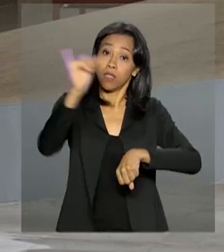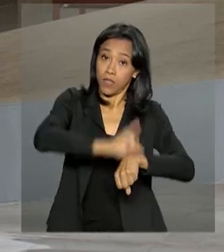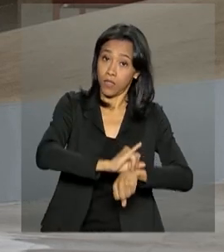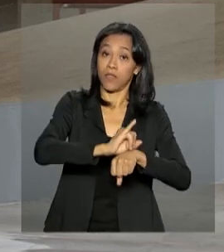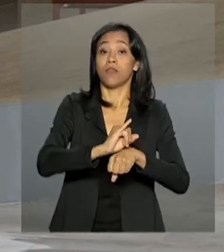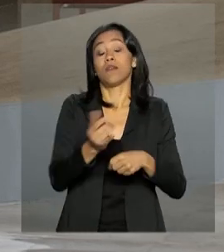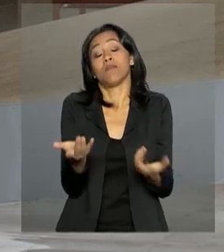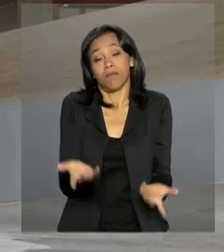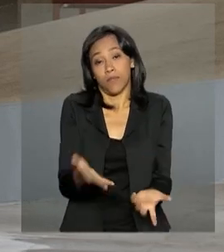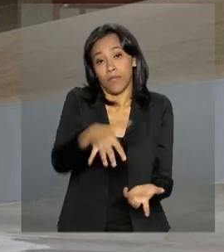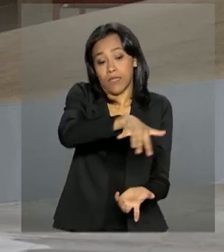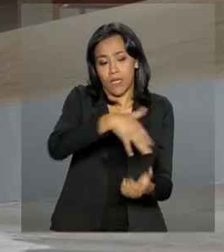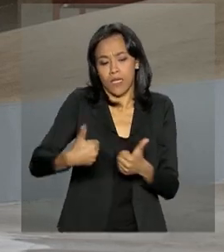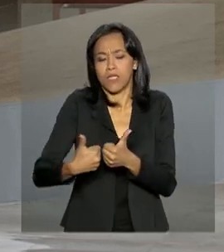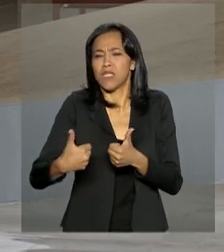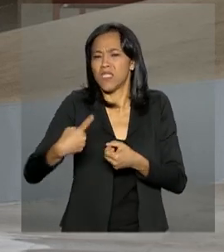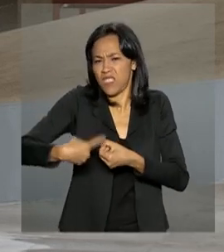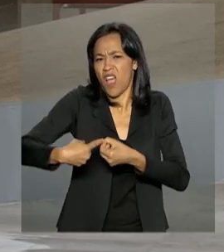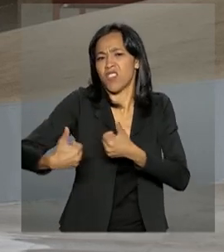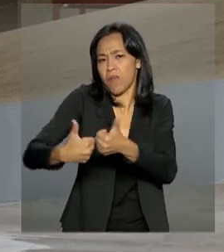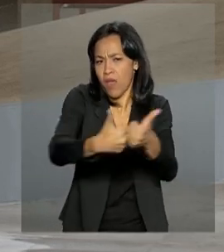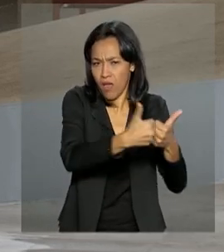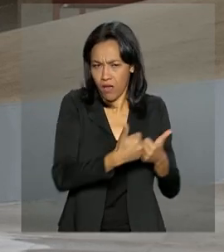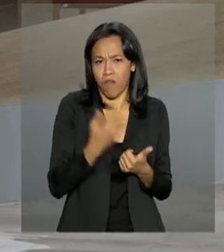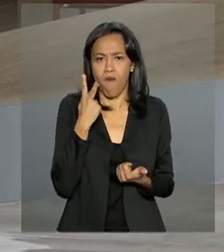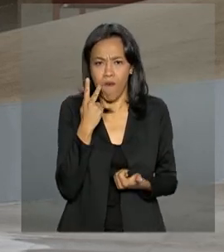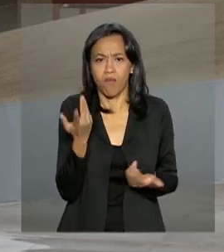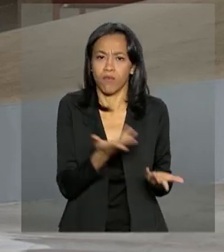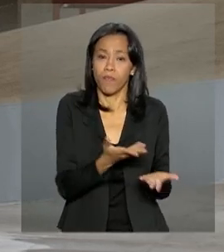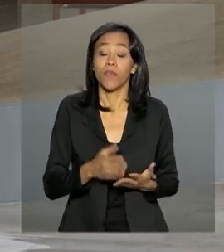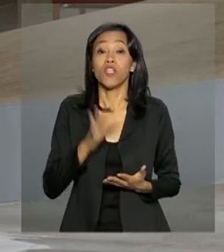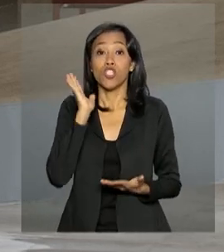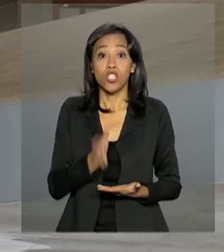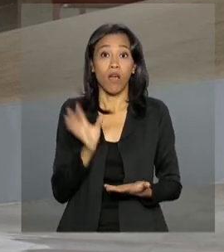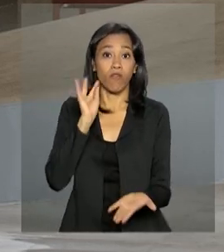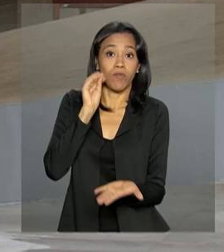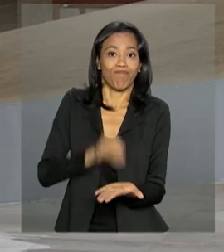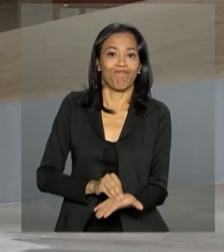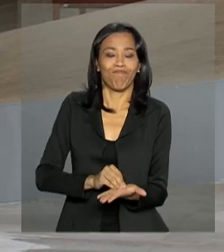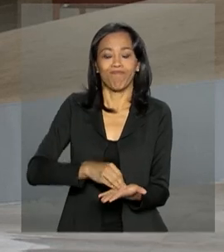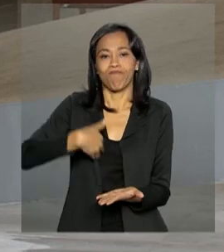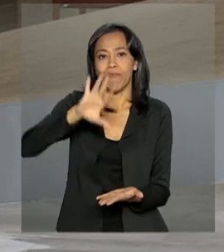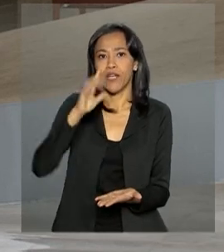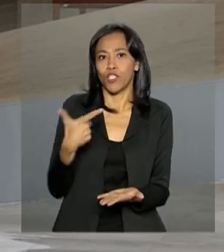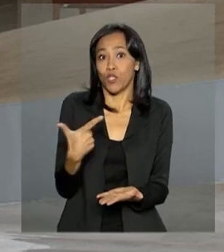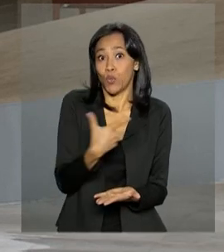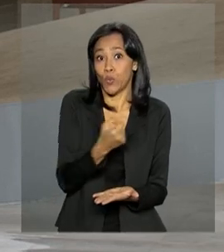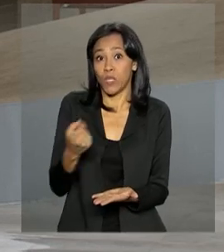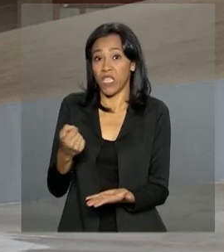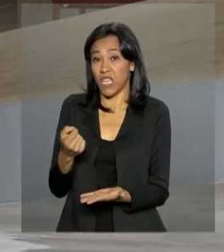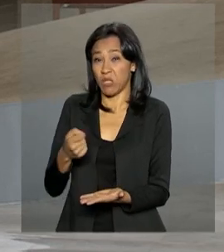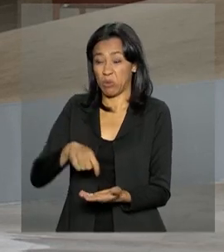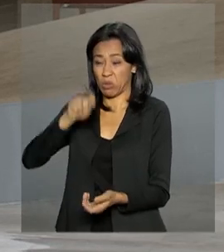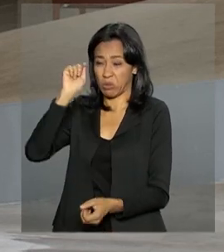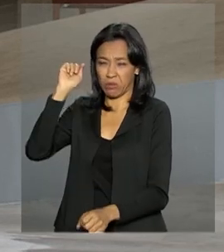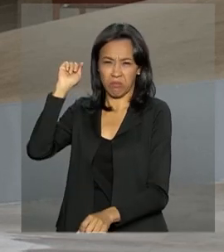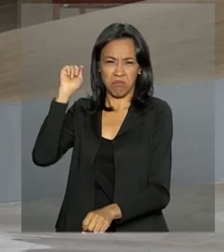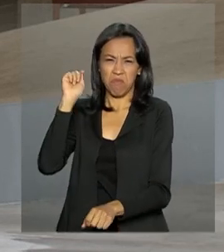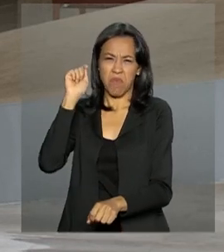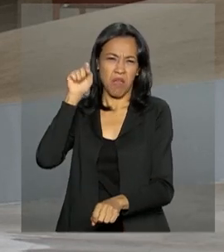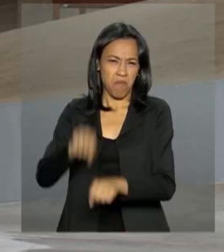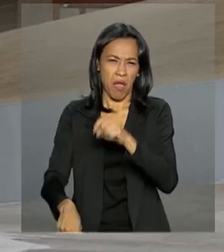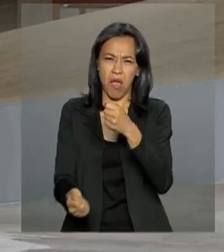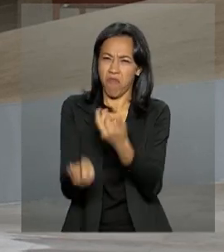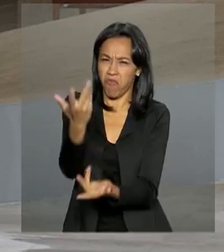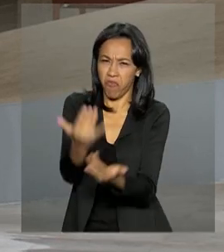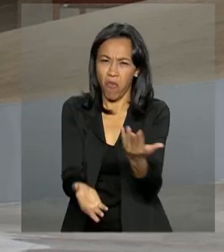na capital. Desde 2 de janeiro já foram registrados mais de 200 ataques em Fortaleza e em outras cidades